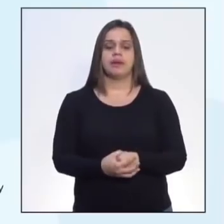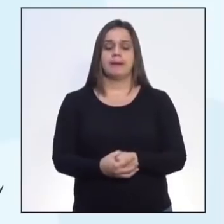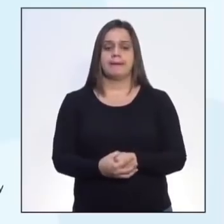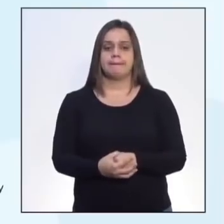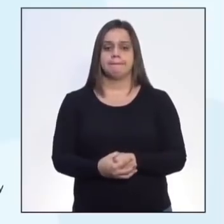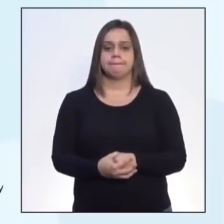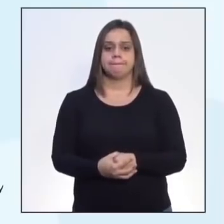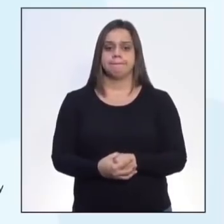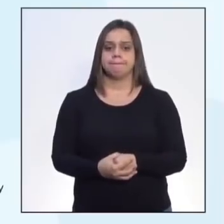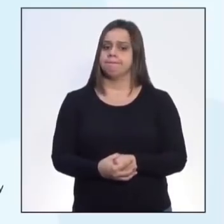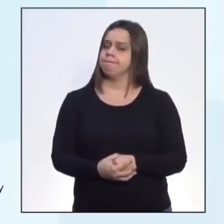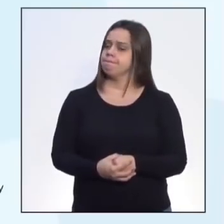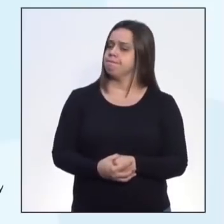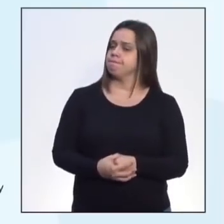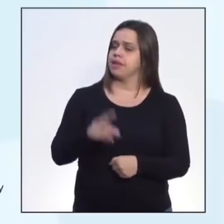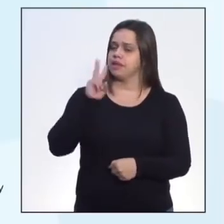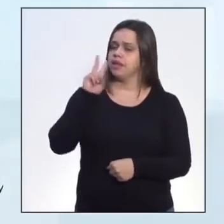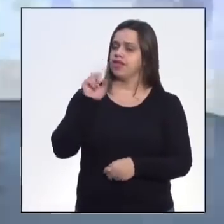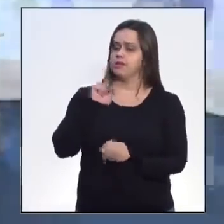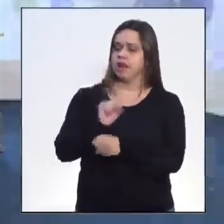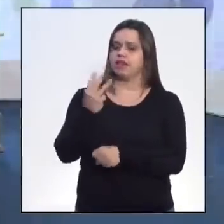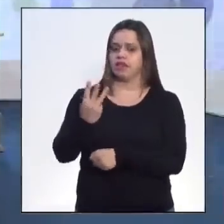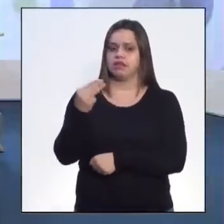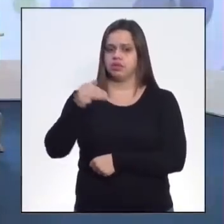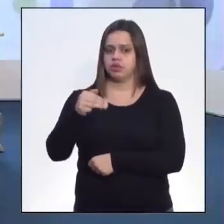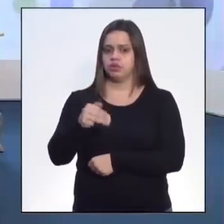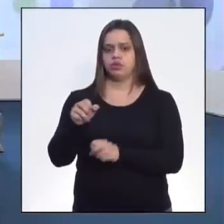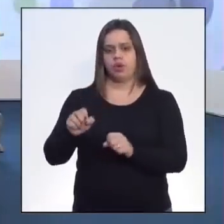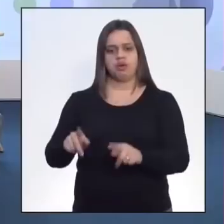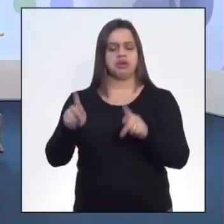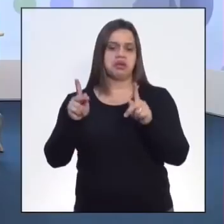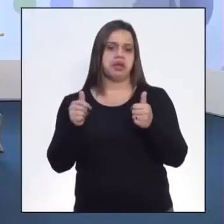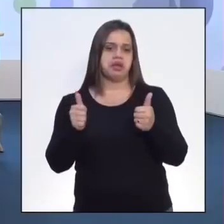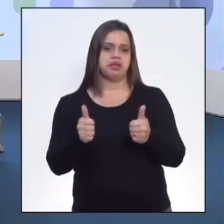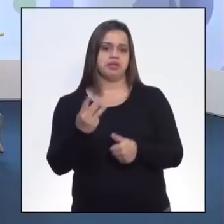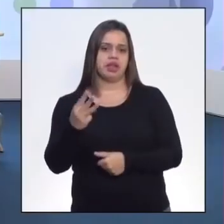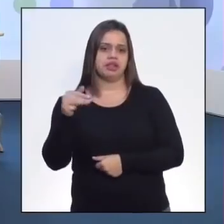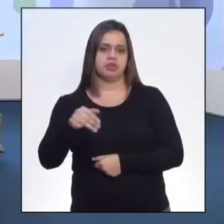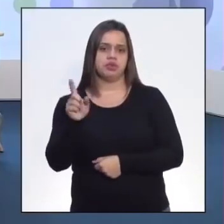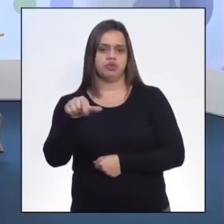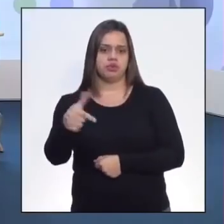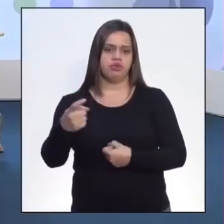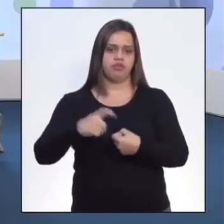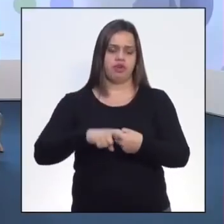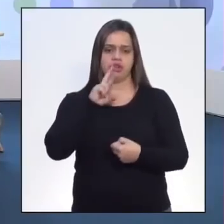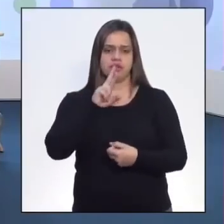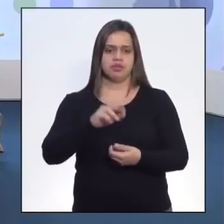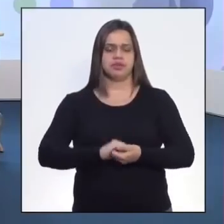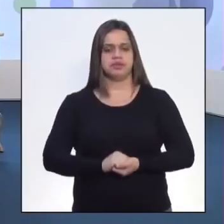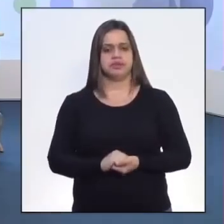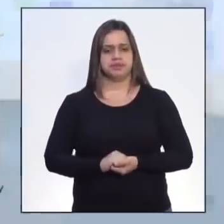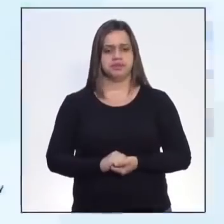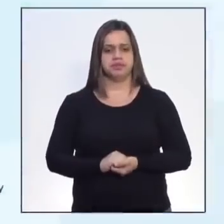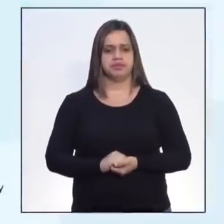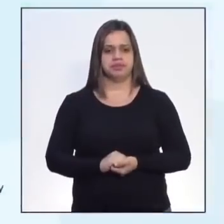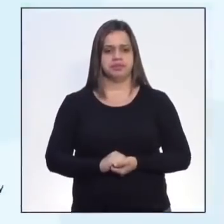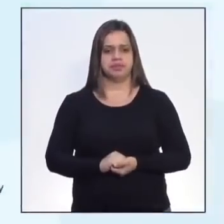3/4. Essa eu acho que vão uns 3 minutinhos, né? Ok, pode ser. Vamos lá, gente. 3 minutinhos para vocês.